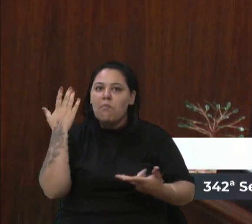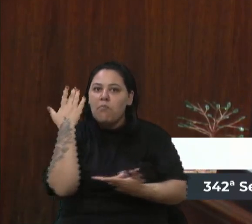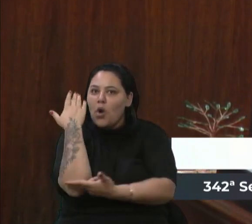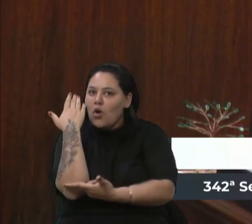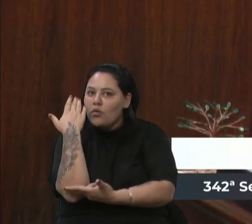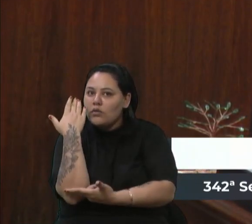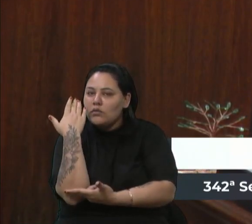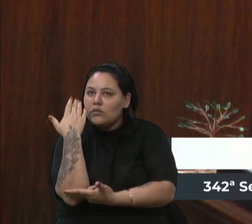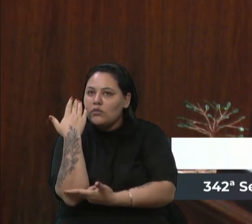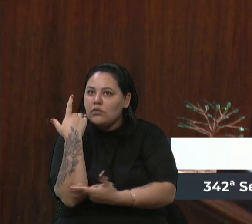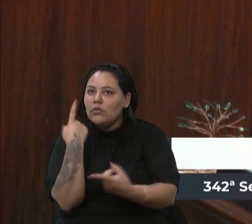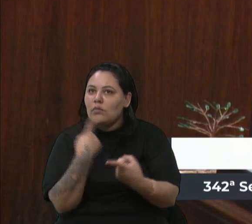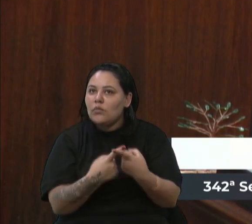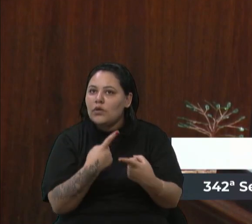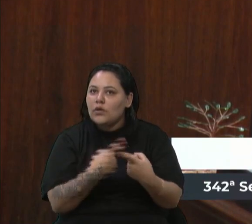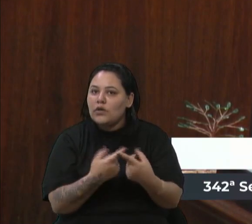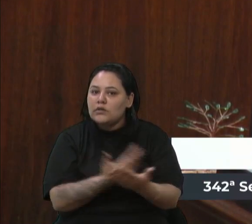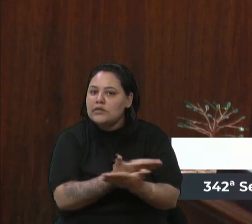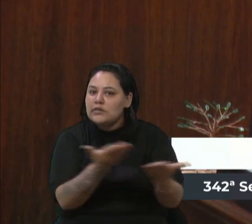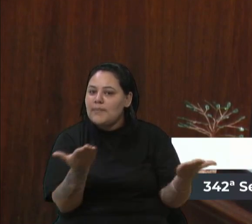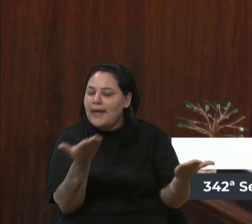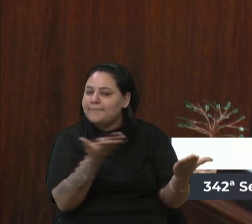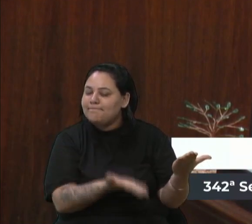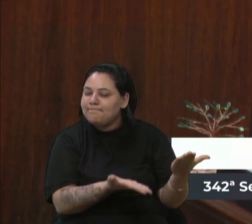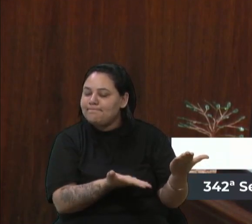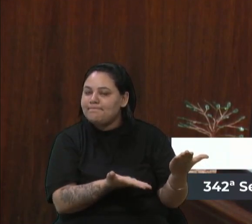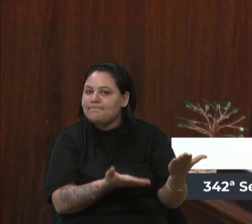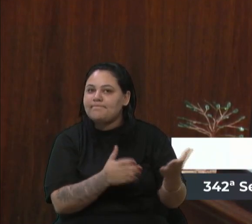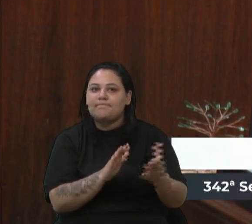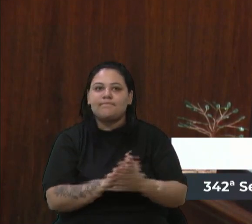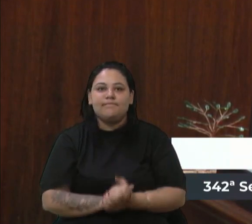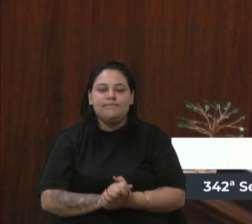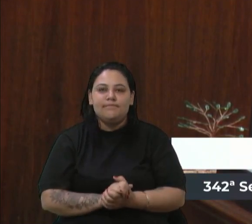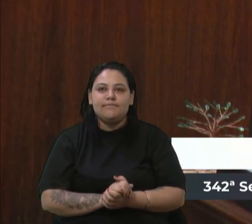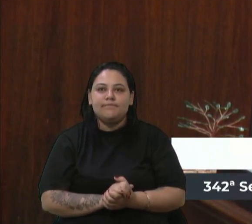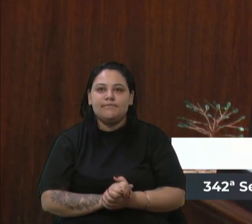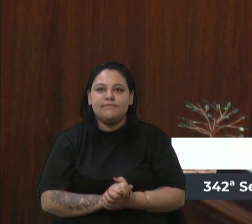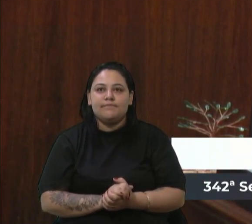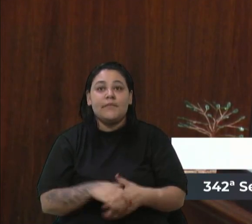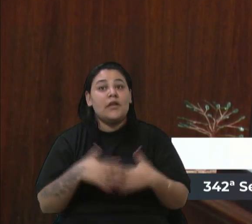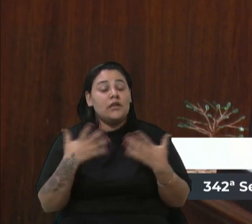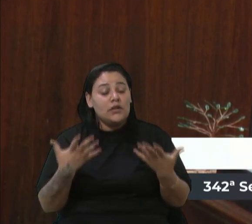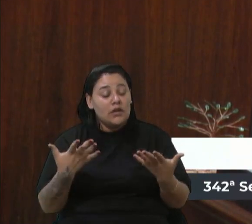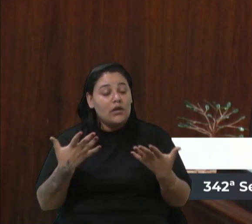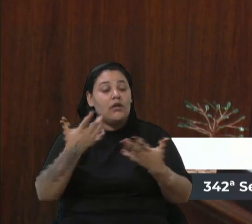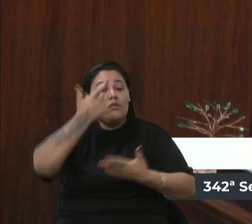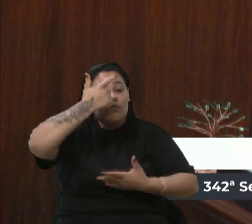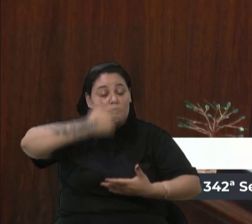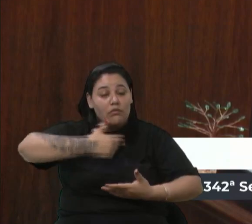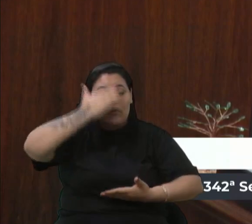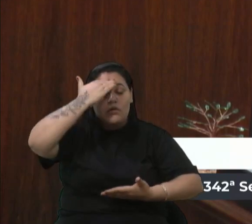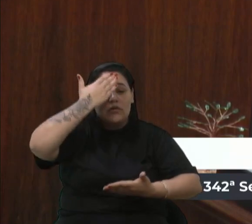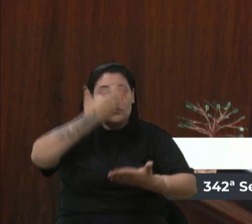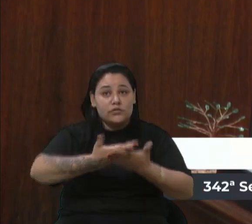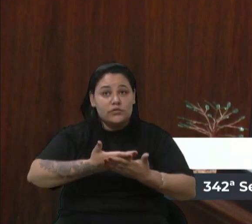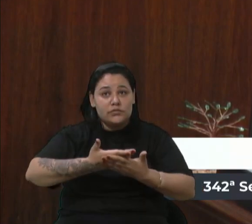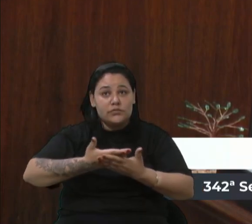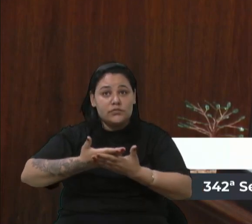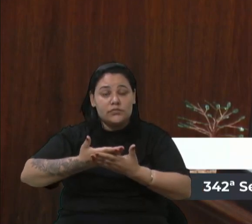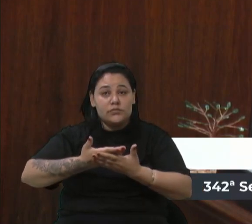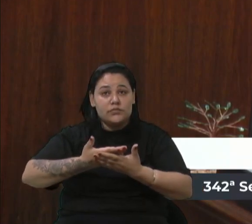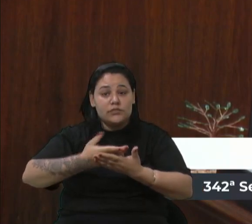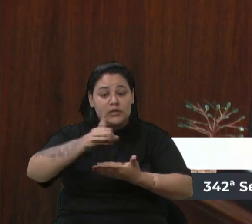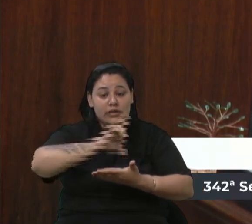em função deste espaço aí. Então, eu acho que esse tipo de coisa, quando traz um investimento para a